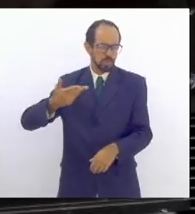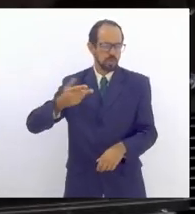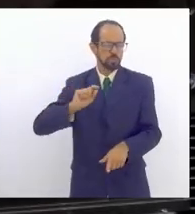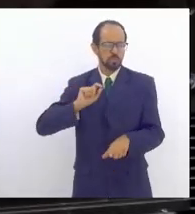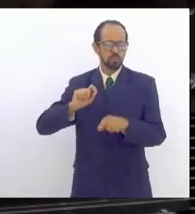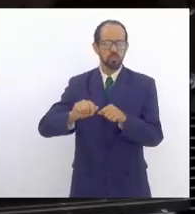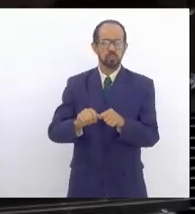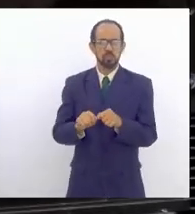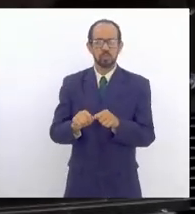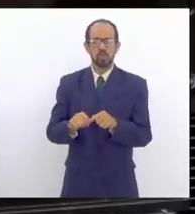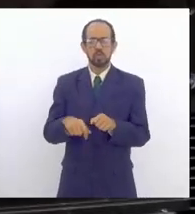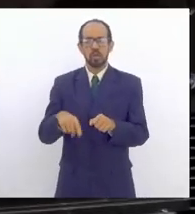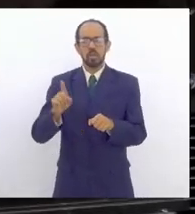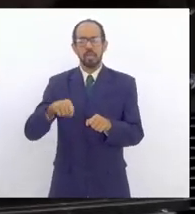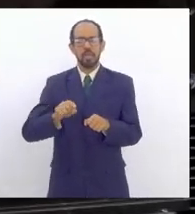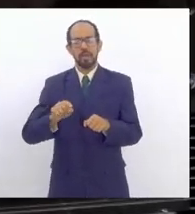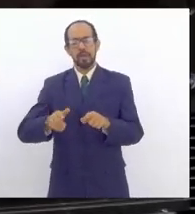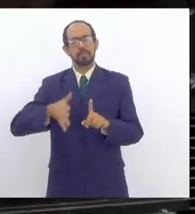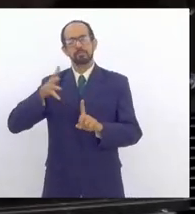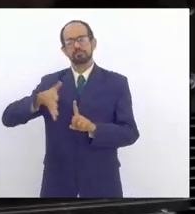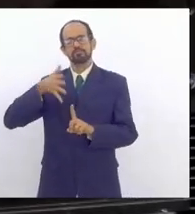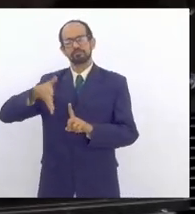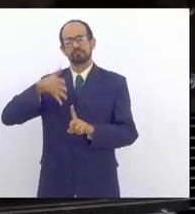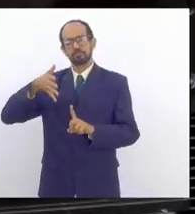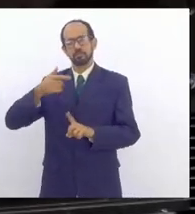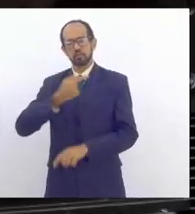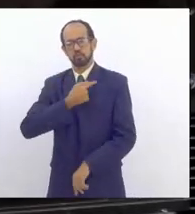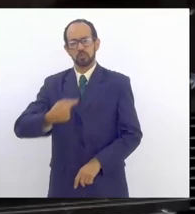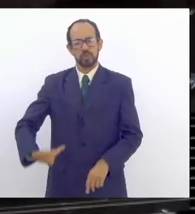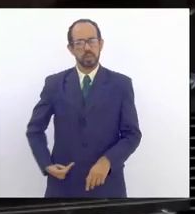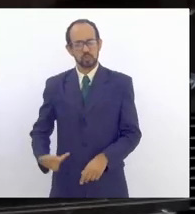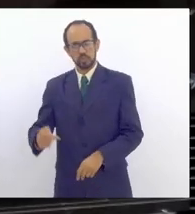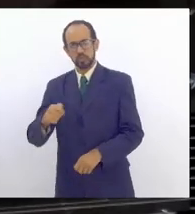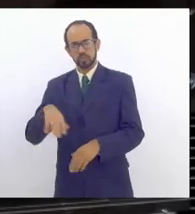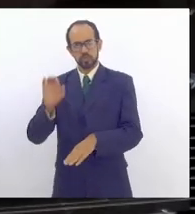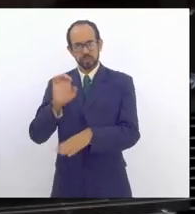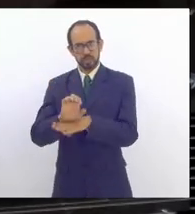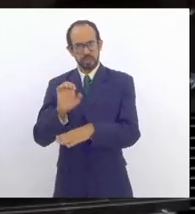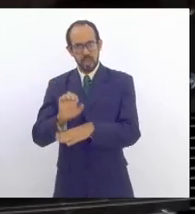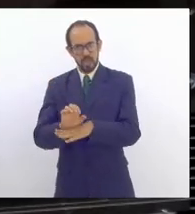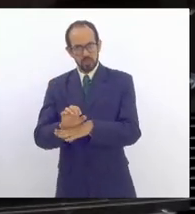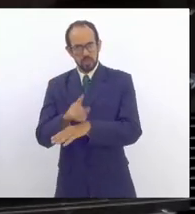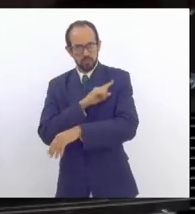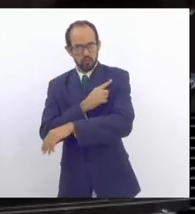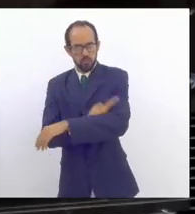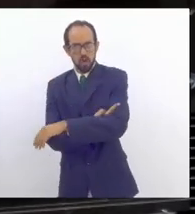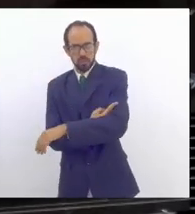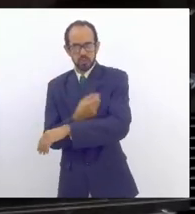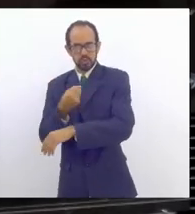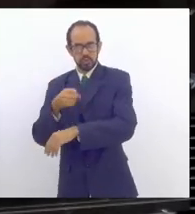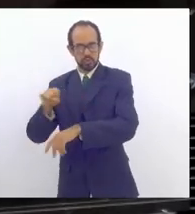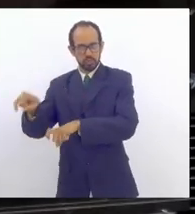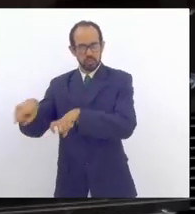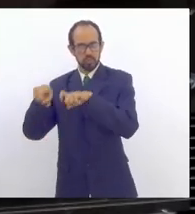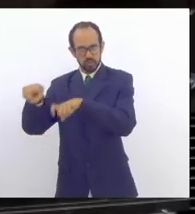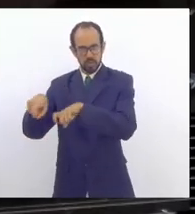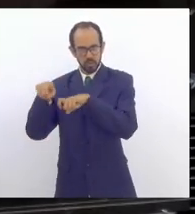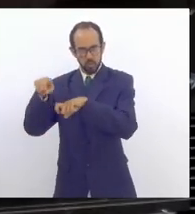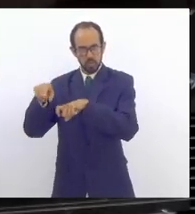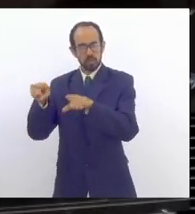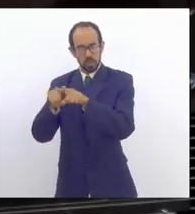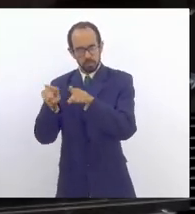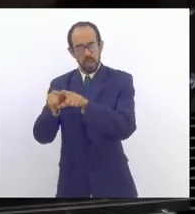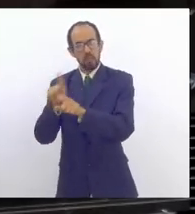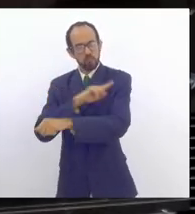fez parte do discurso dos governadores que o Estado só era forte quando tinha o interior forte. Nós